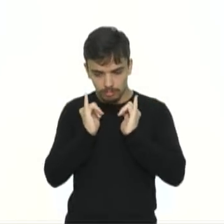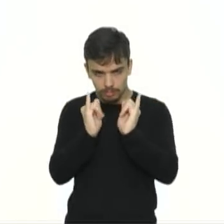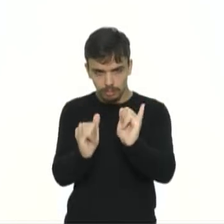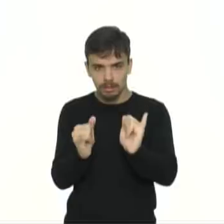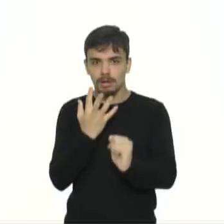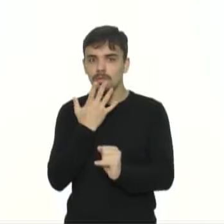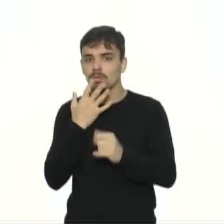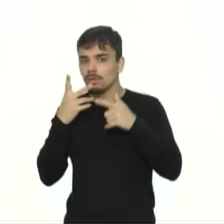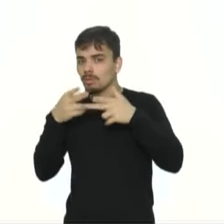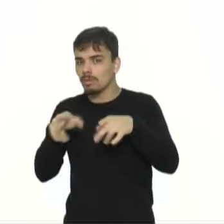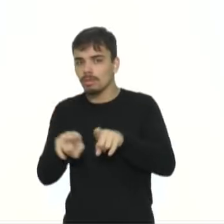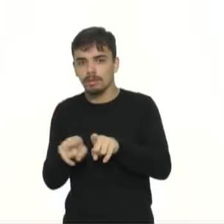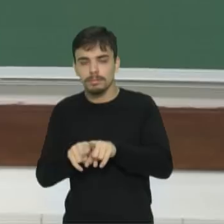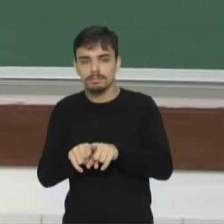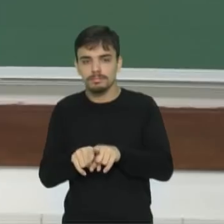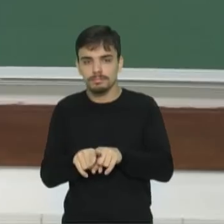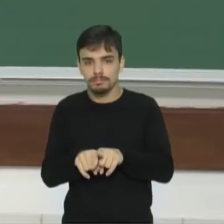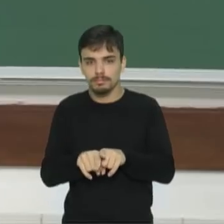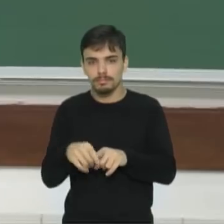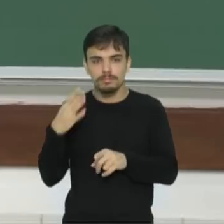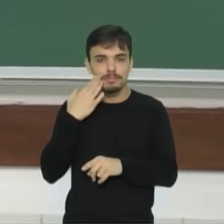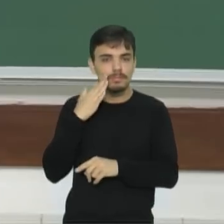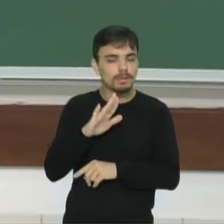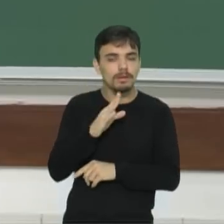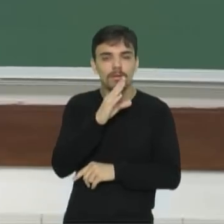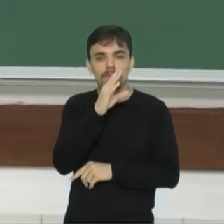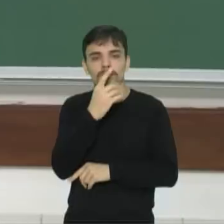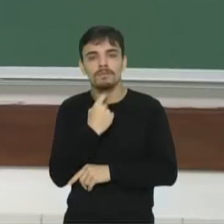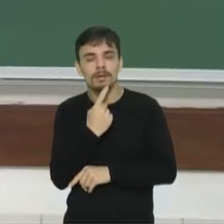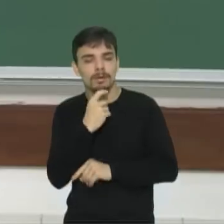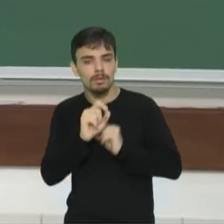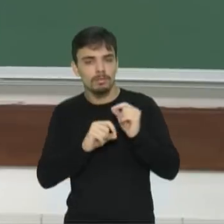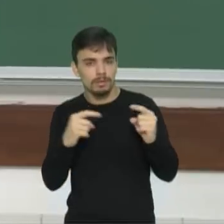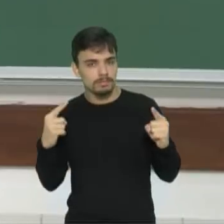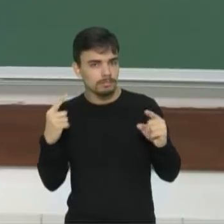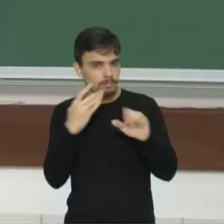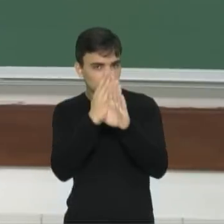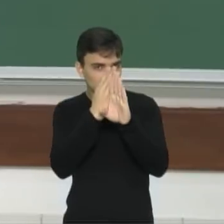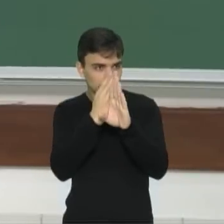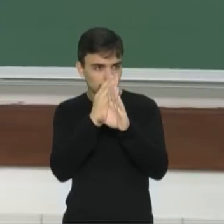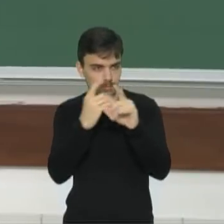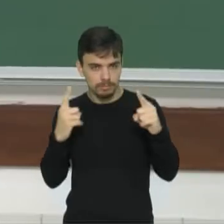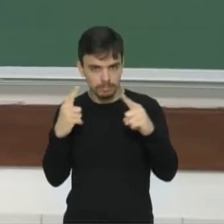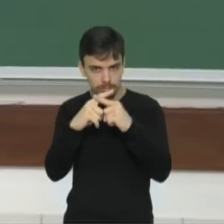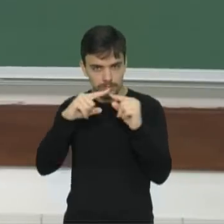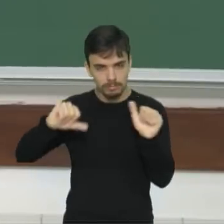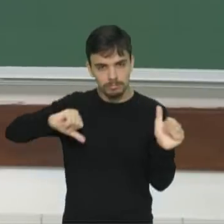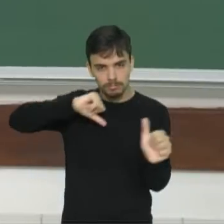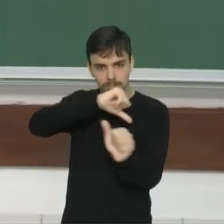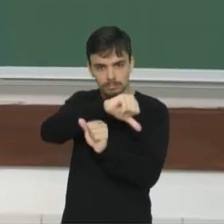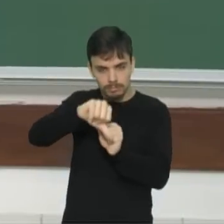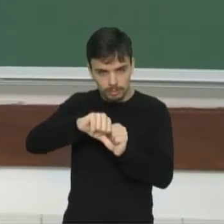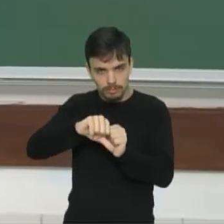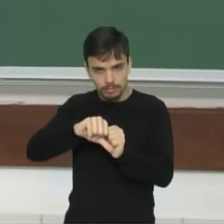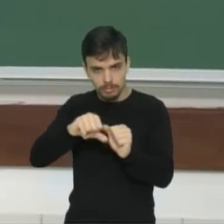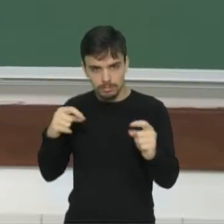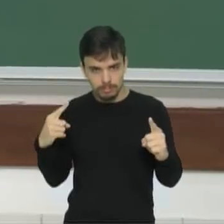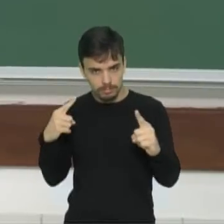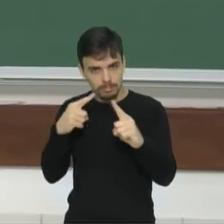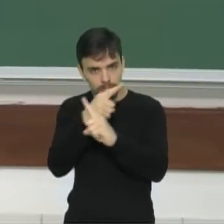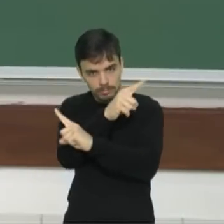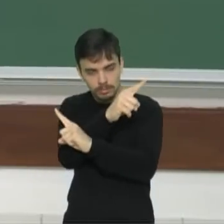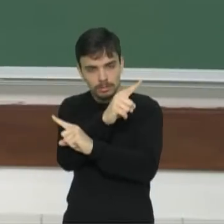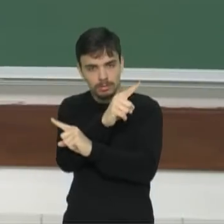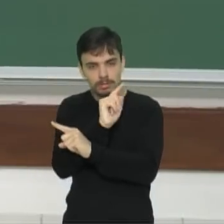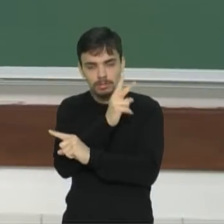mesma cor. Então, um feixe azul e um feixe vermelho, quando se encontram, mudam de cor, depois cada um segue o seu